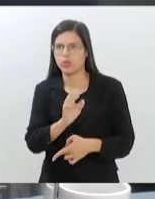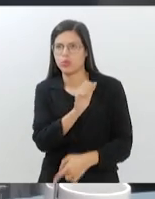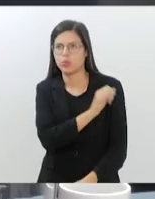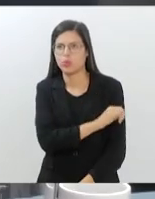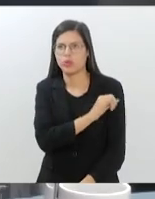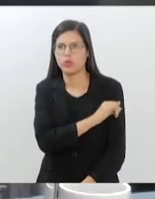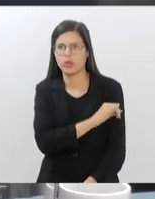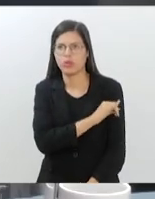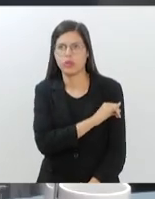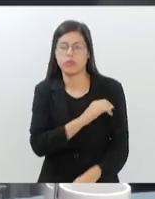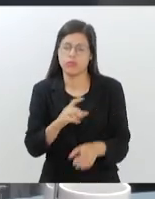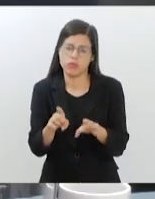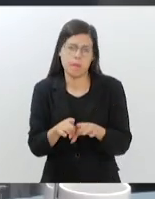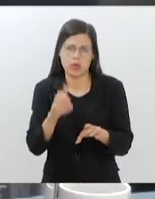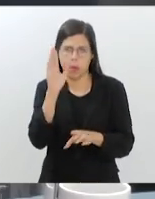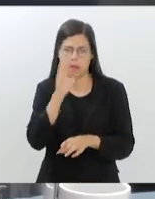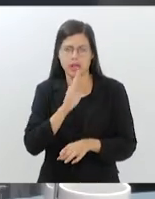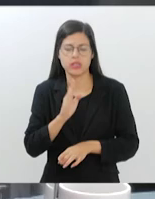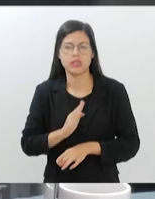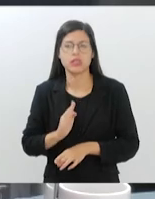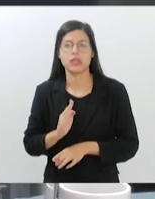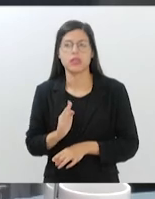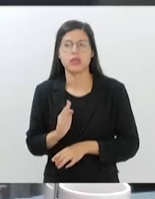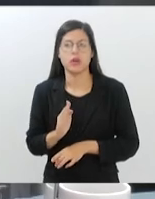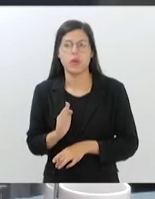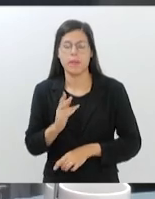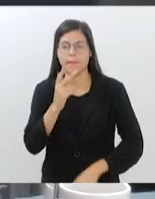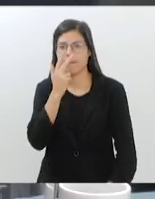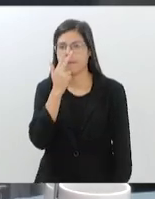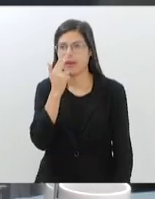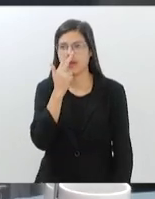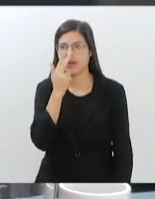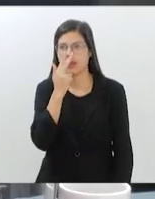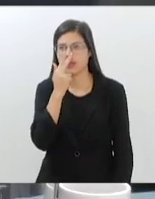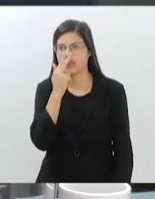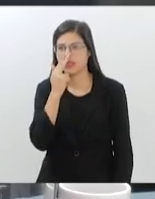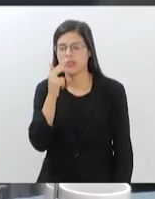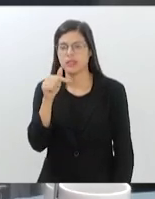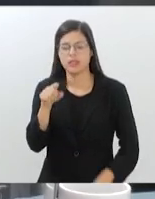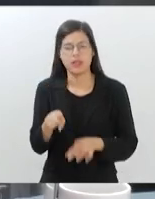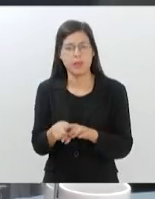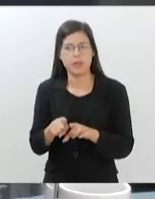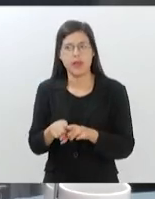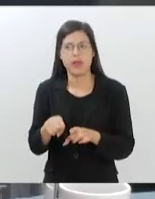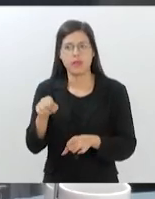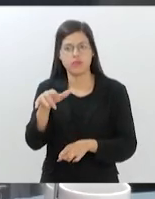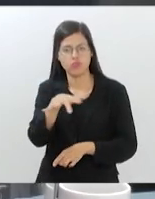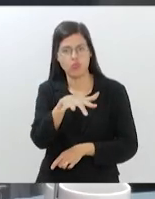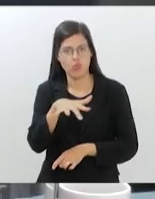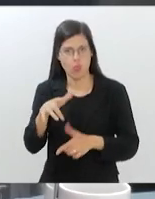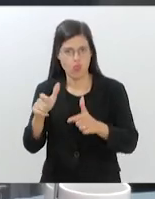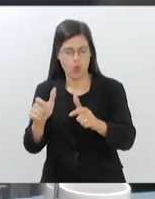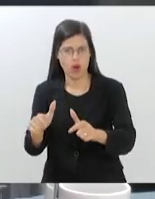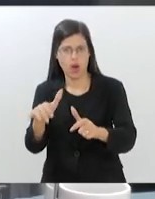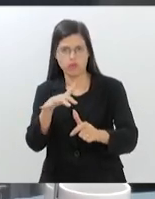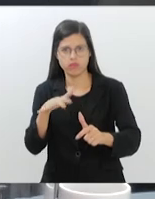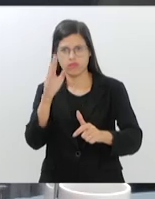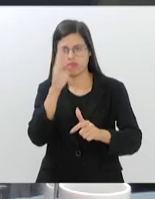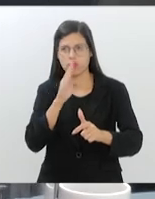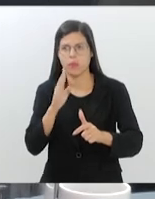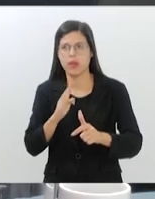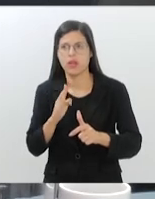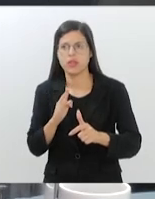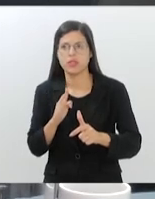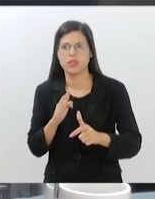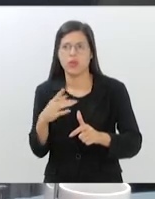Brasil e numa contradição uma das regiões no Brasil com as maiores eh dicotomias